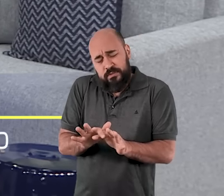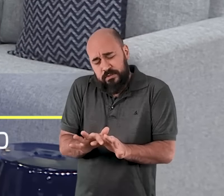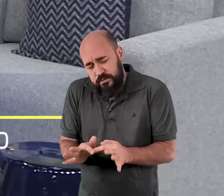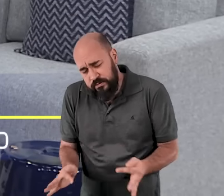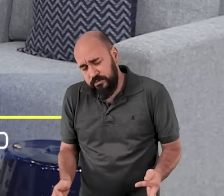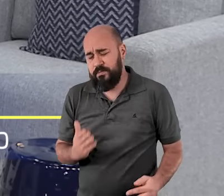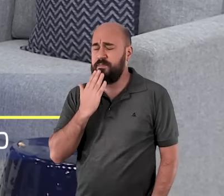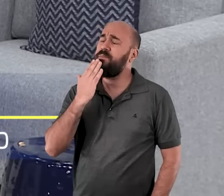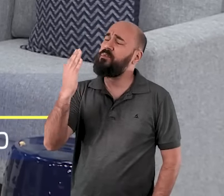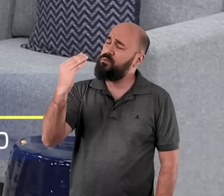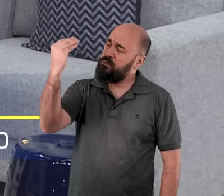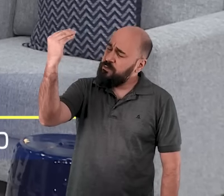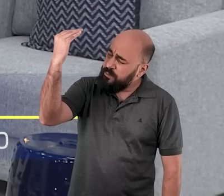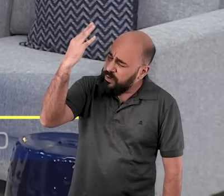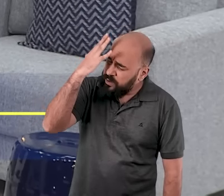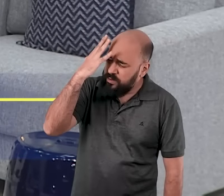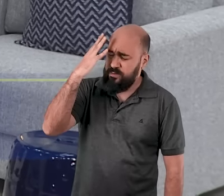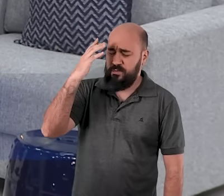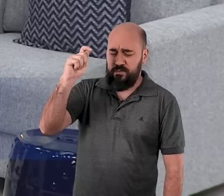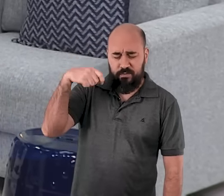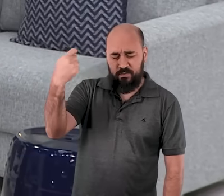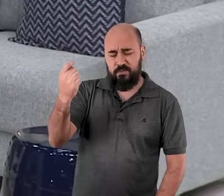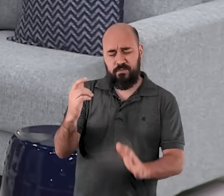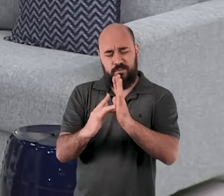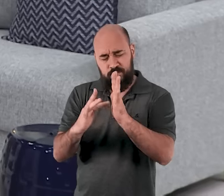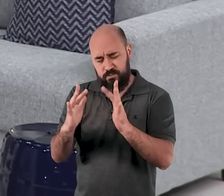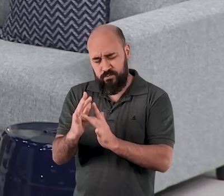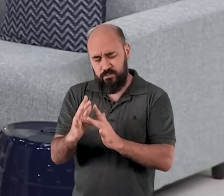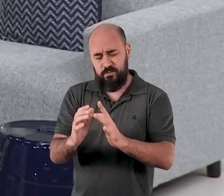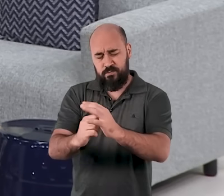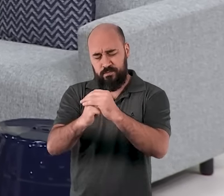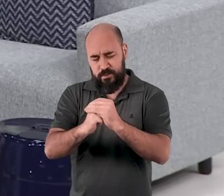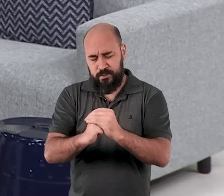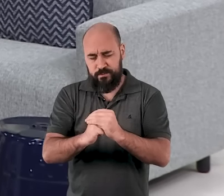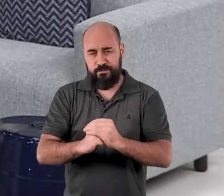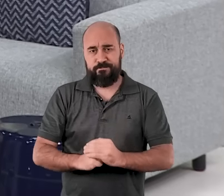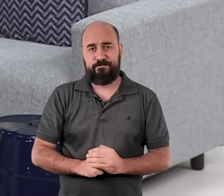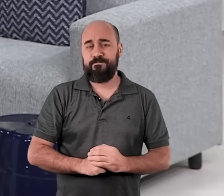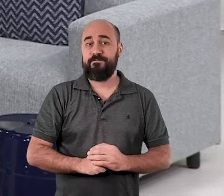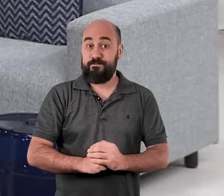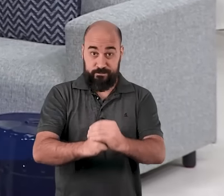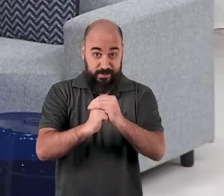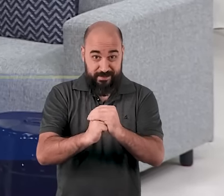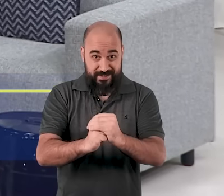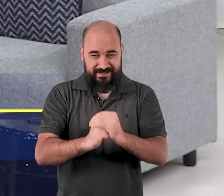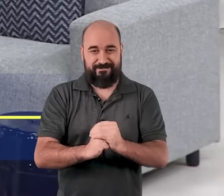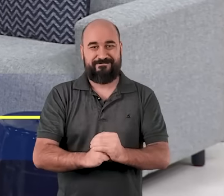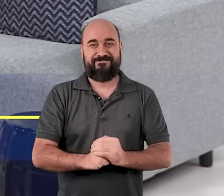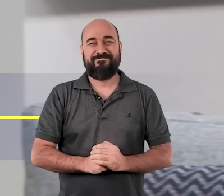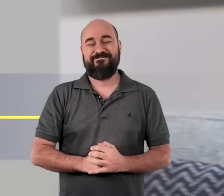a Tua bênção, em nome de Jesus. Amém. Amém, amém.